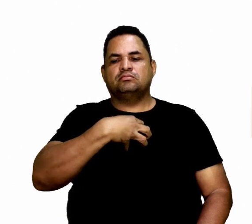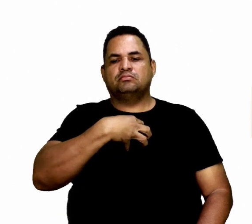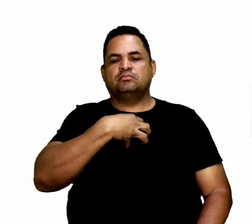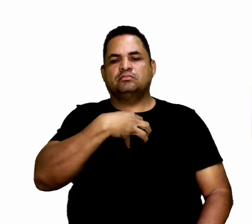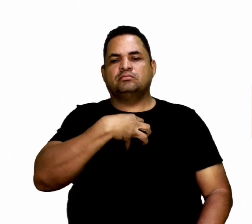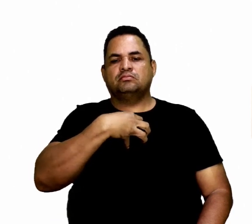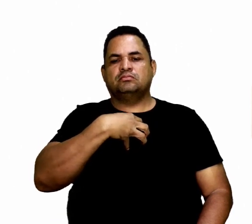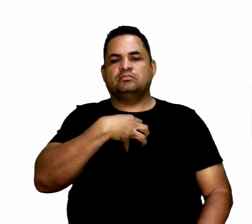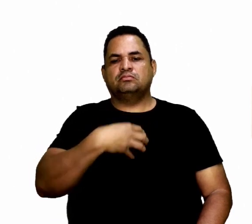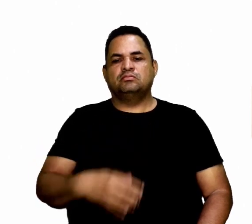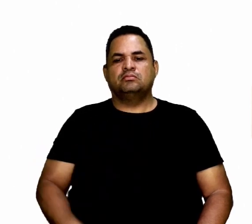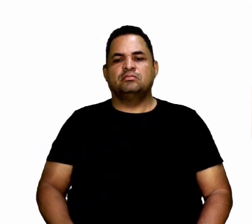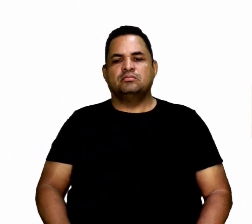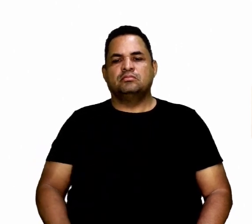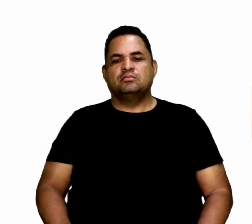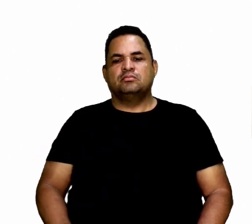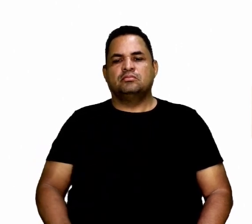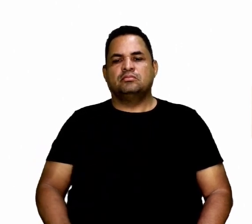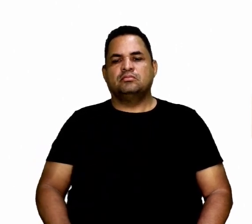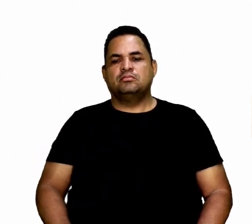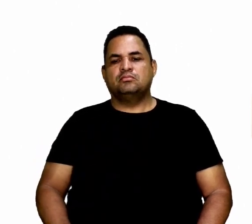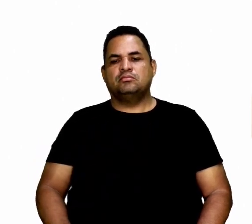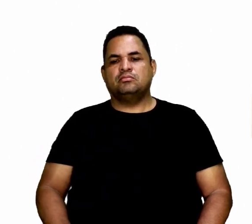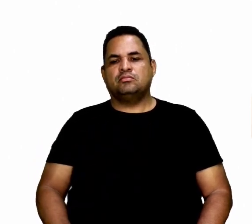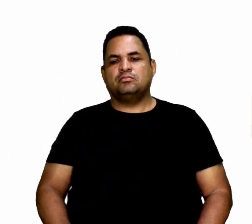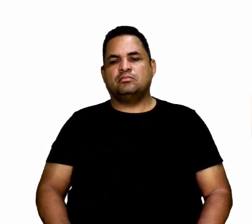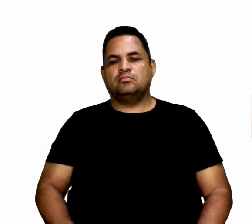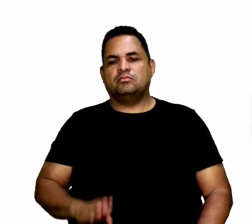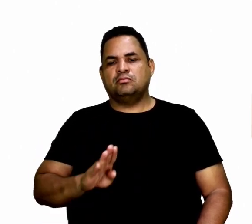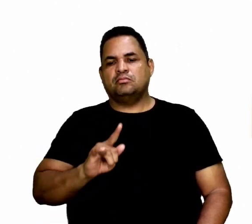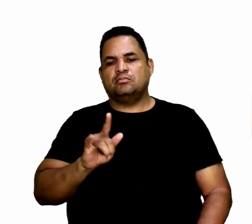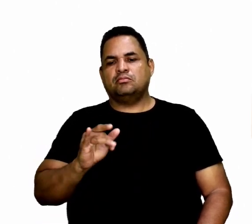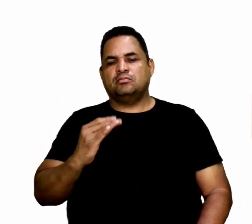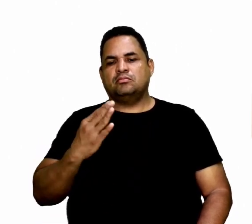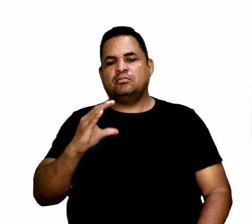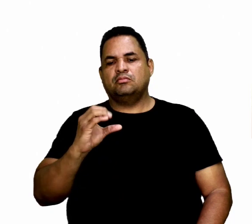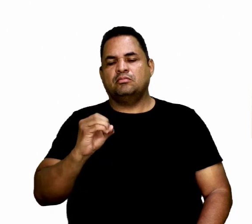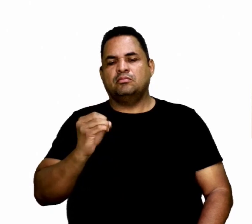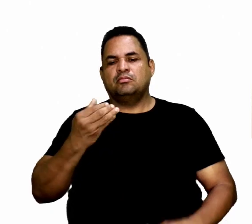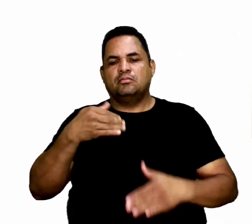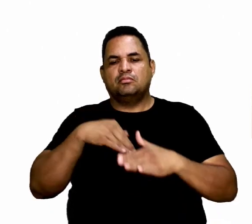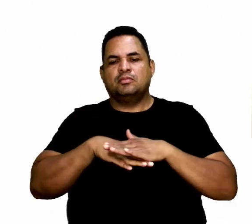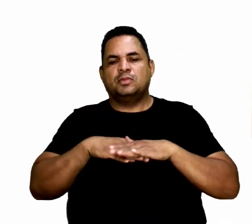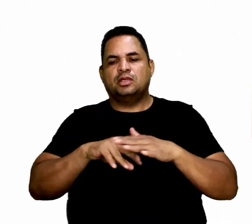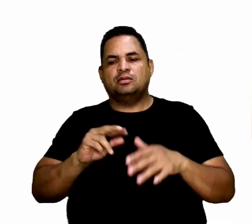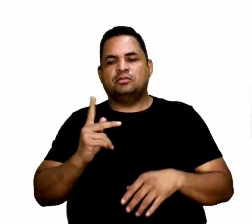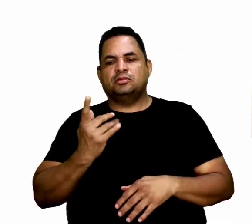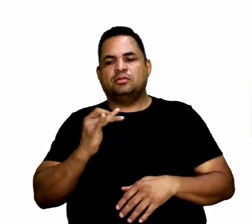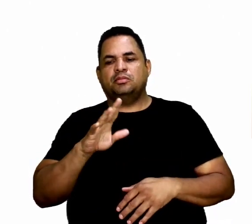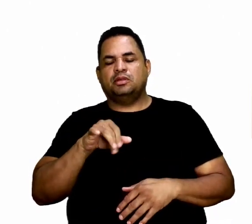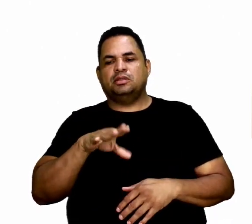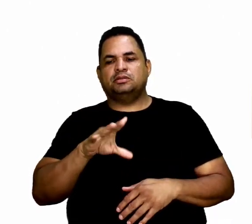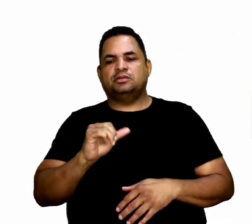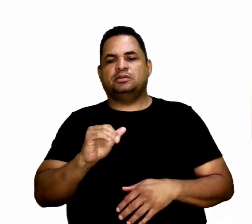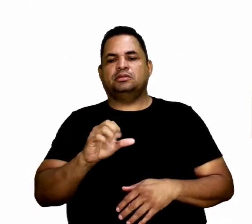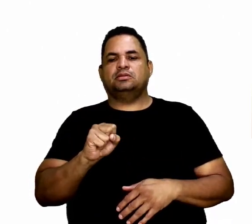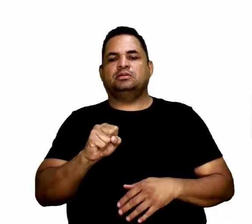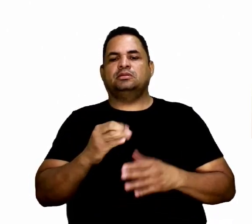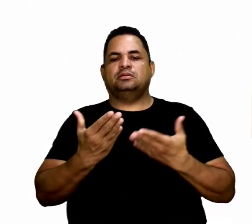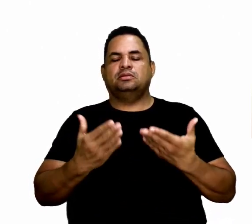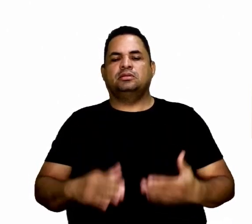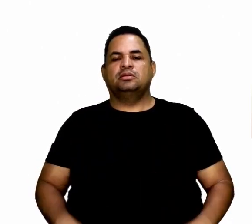peito. O baço, que é uma espécie de reservatório de hemácias, tá bom?